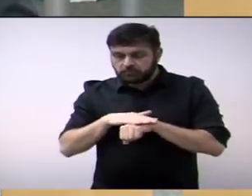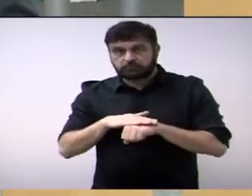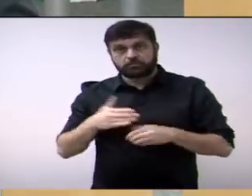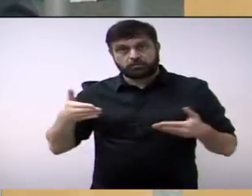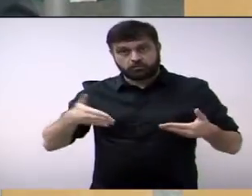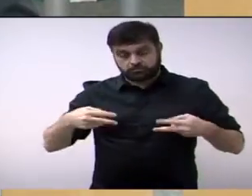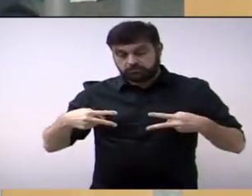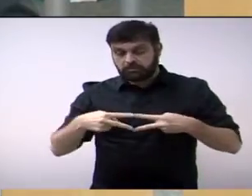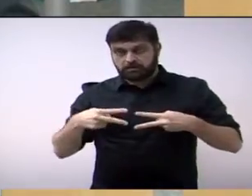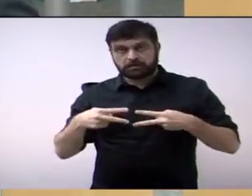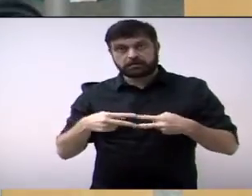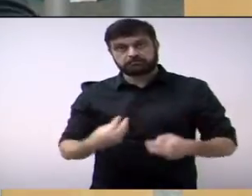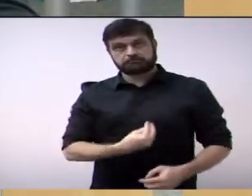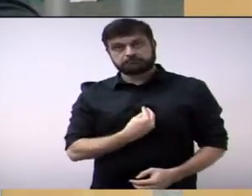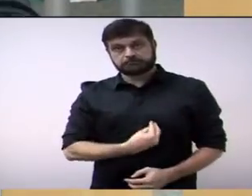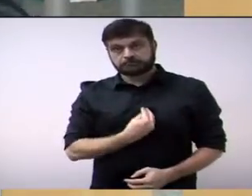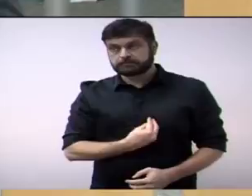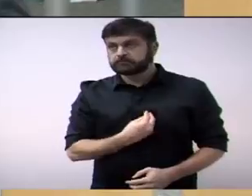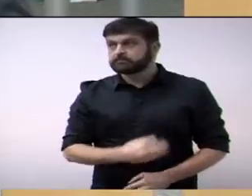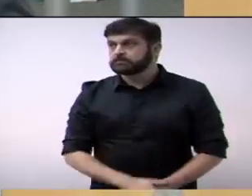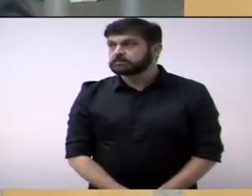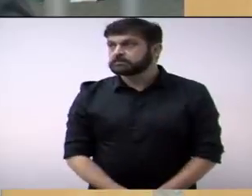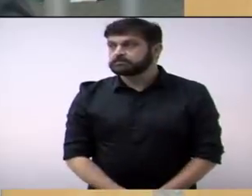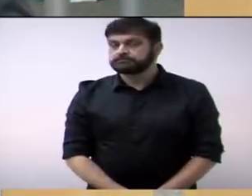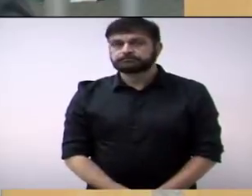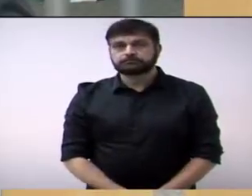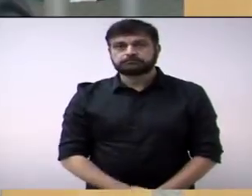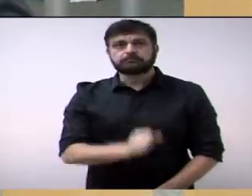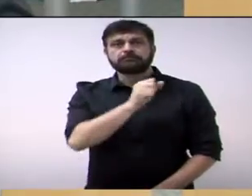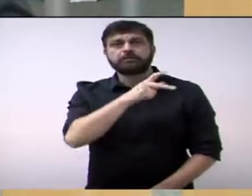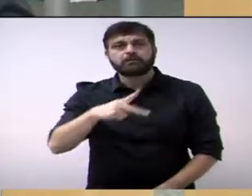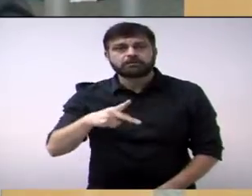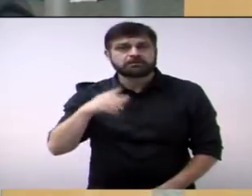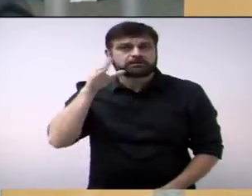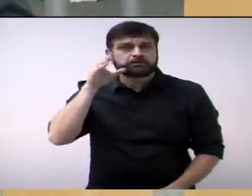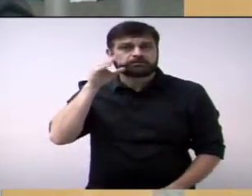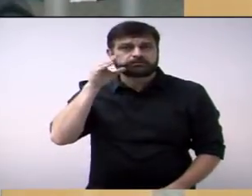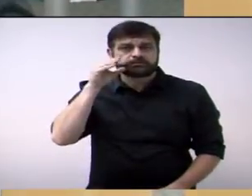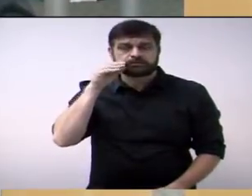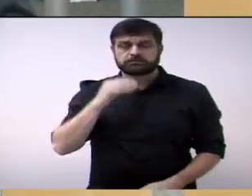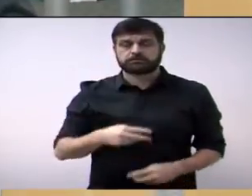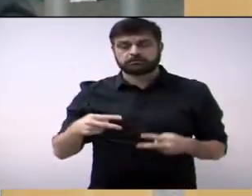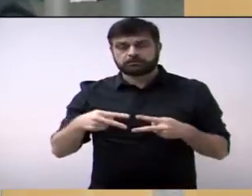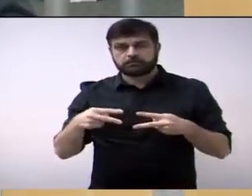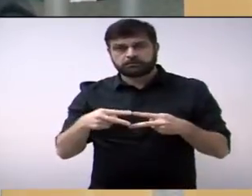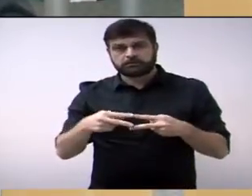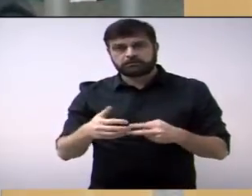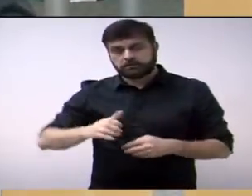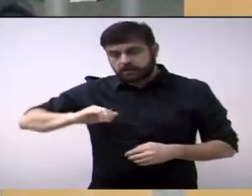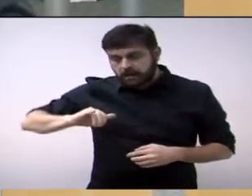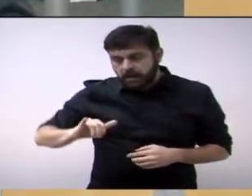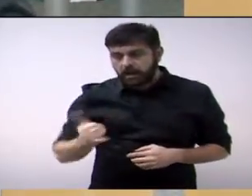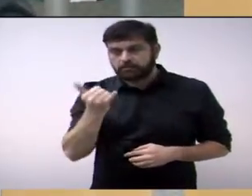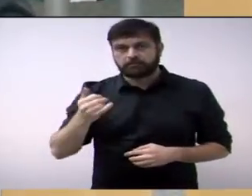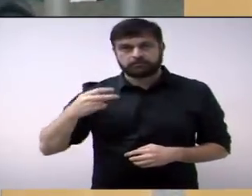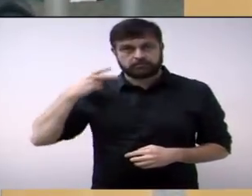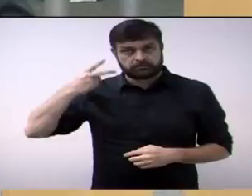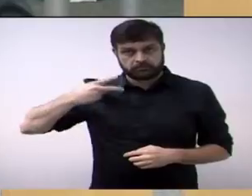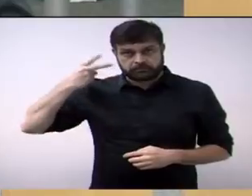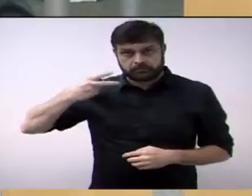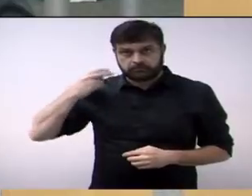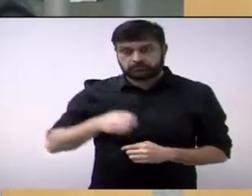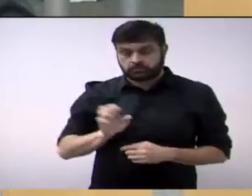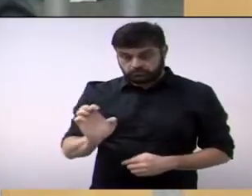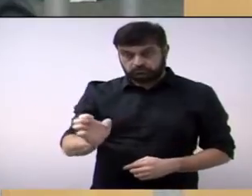até a nossa casa. Sobre a Pauliprev, senhor presidente, pegar um gancho nas palavras do vereador, senhor Edil